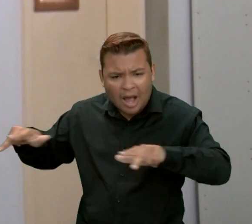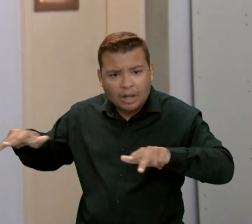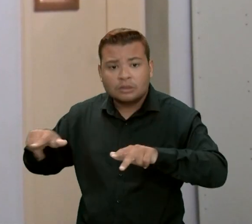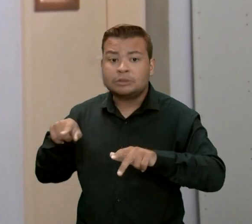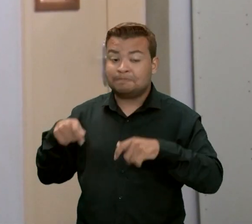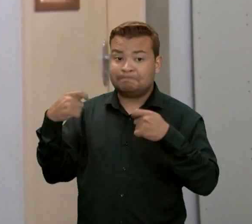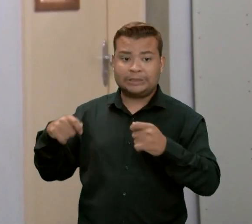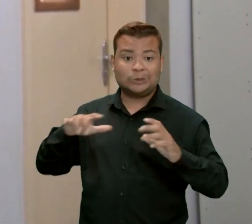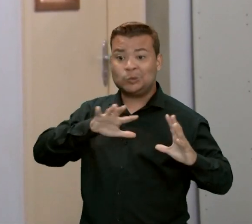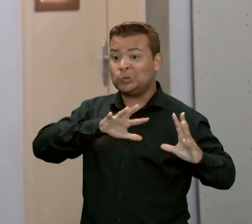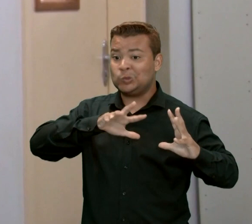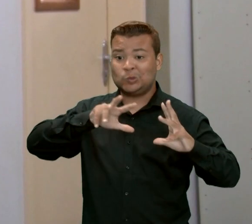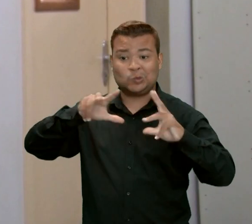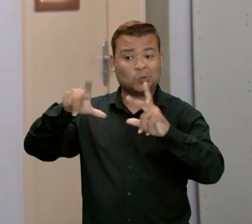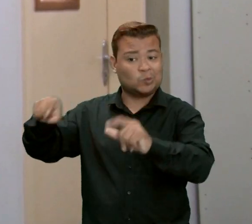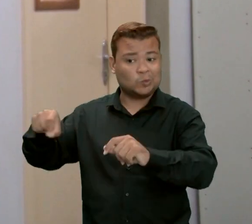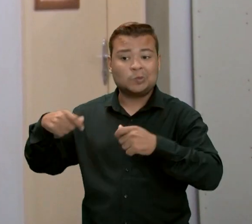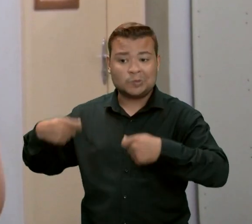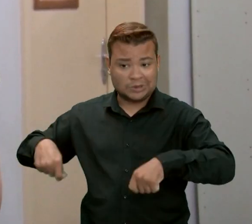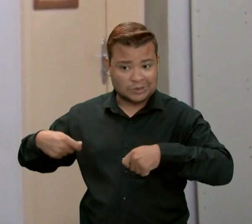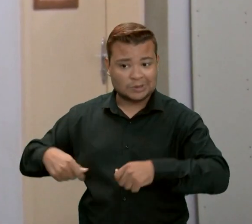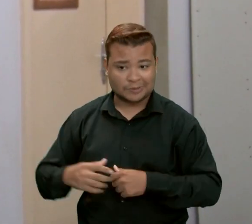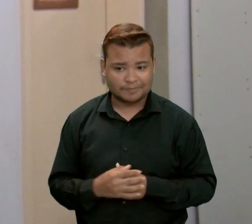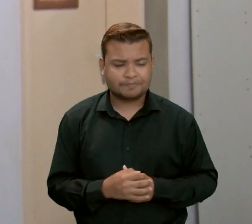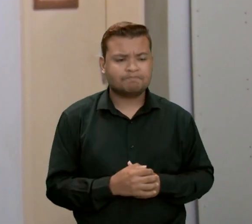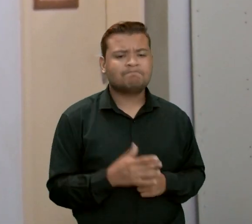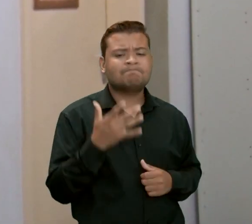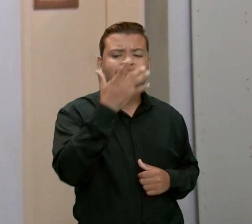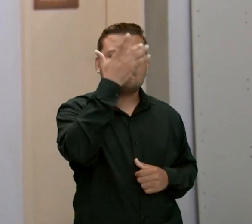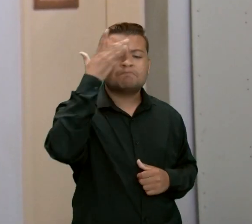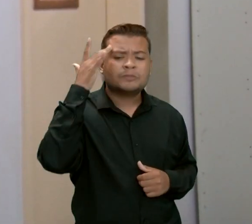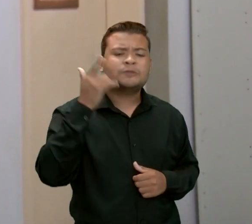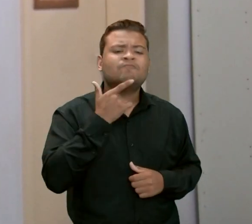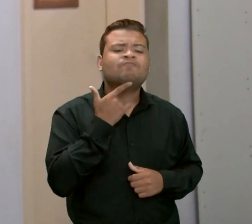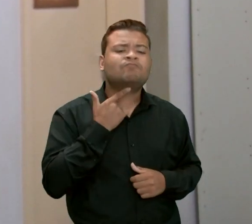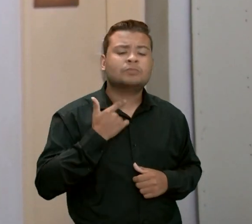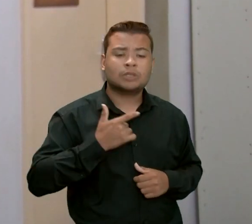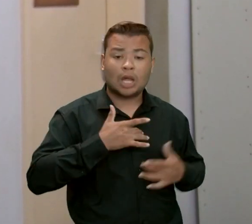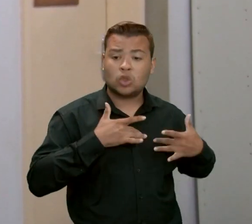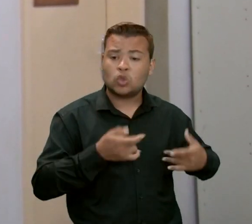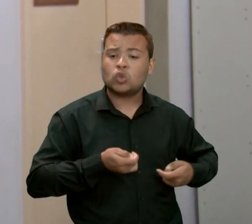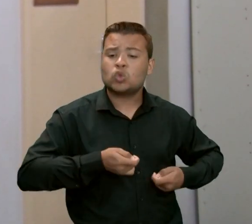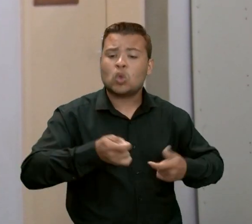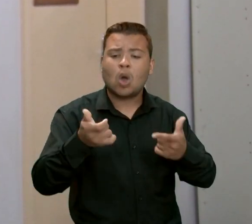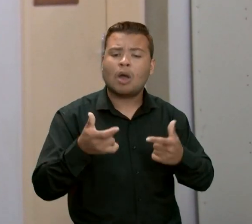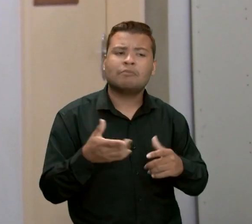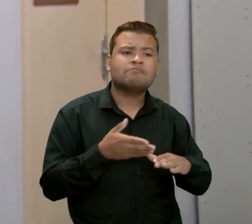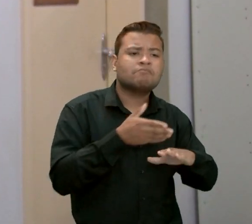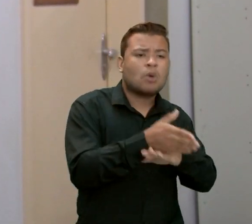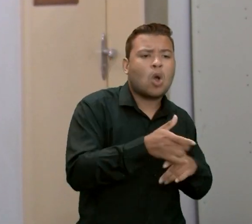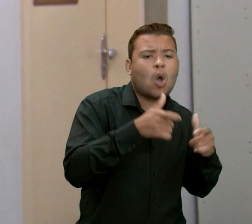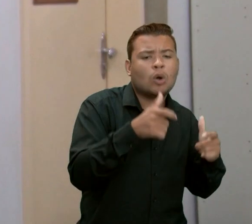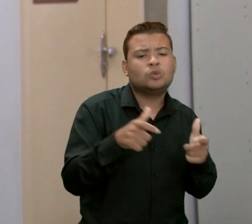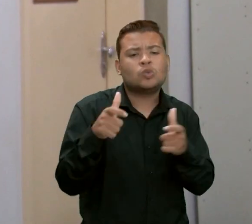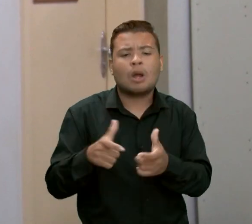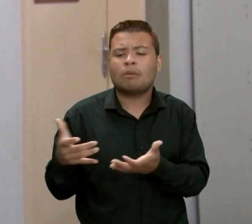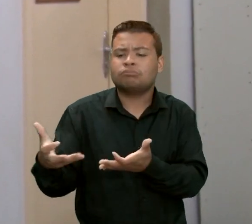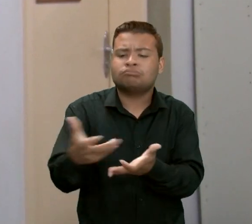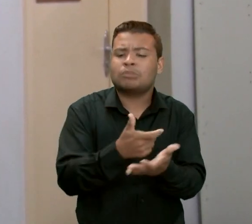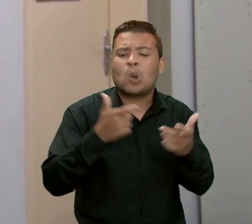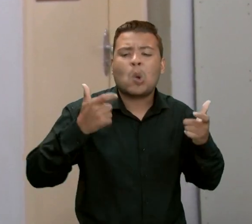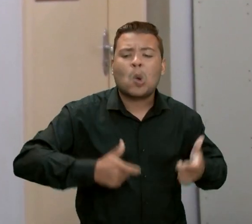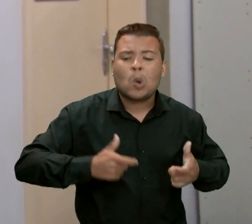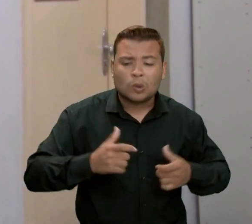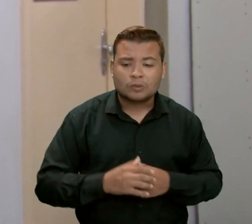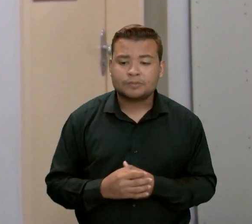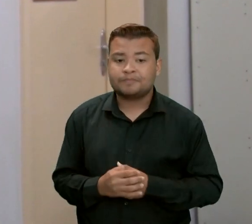de tudo. Eles precisam de tudo. E aí, quem quiser fazer essa doação, para onde tem que ir? Quais são os pontos de coleta? Então, um